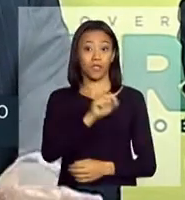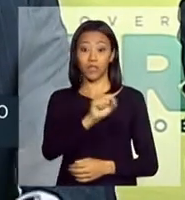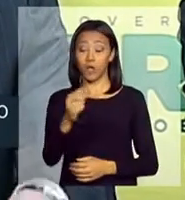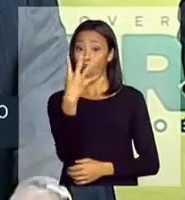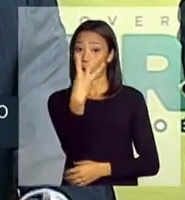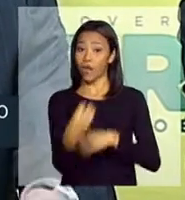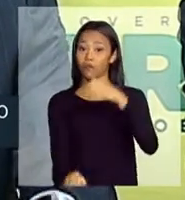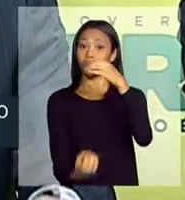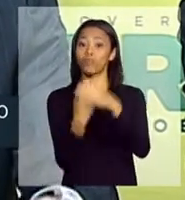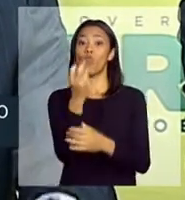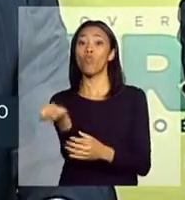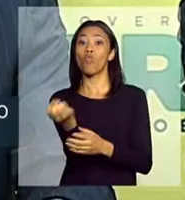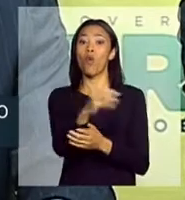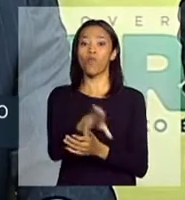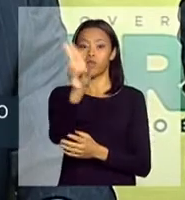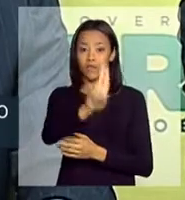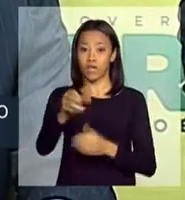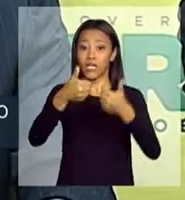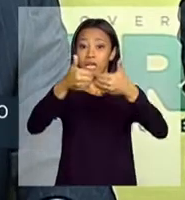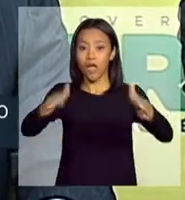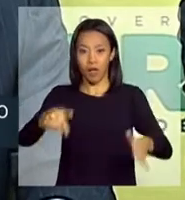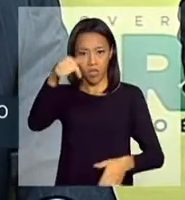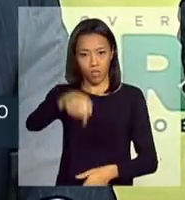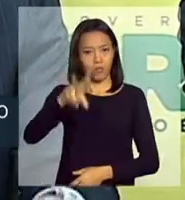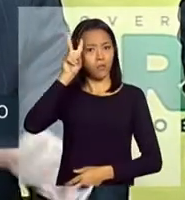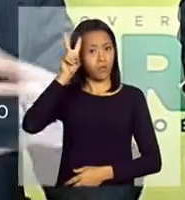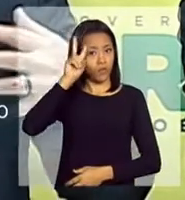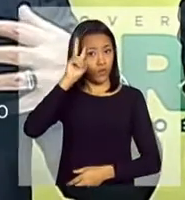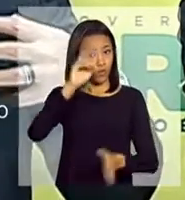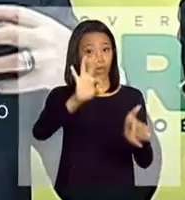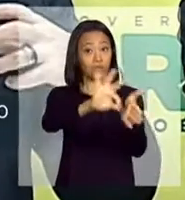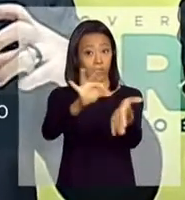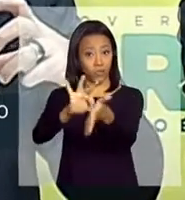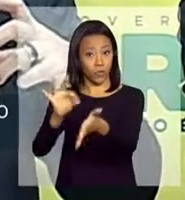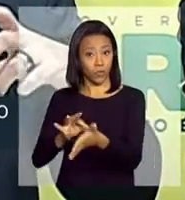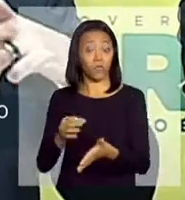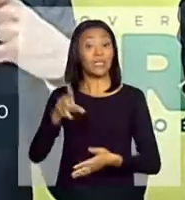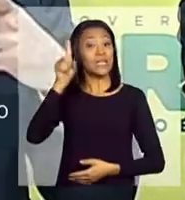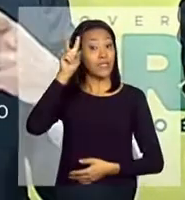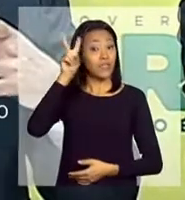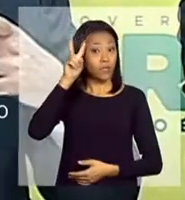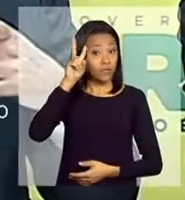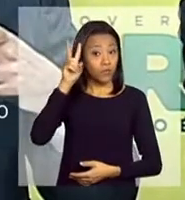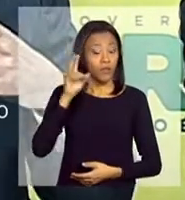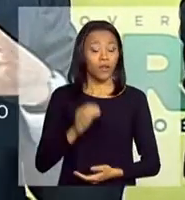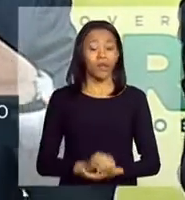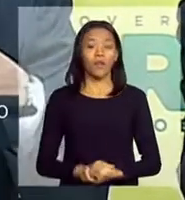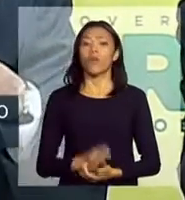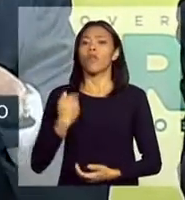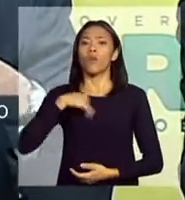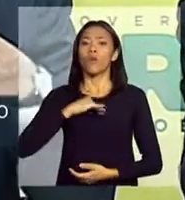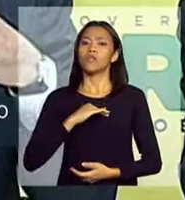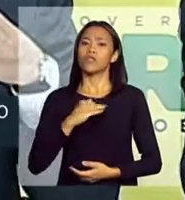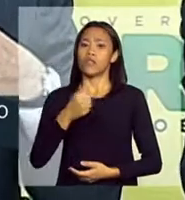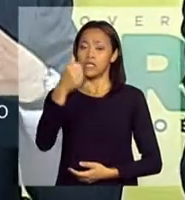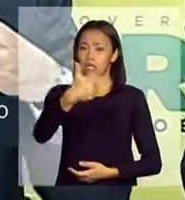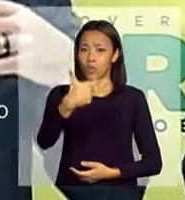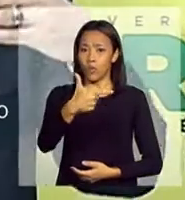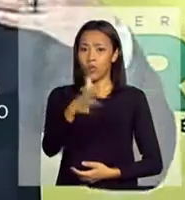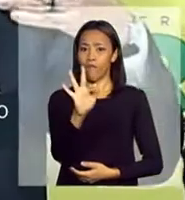universidades para esse nem que abre segunda-feira na segunda-feira nós estamos com a segunda fase do Enem do ano passado